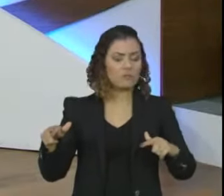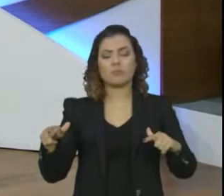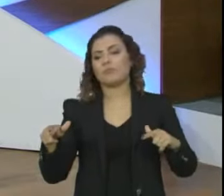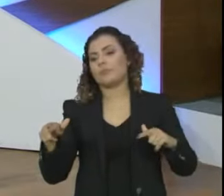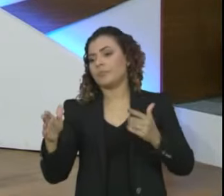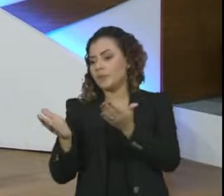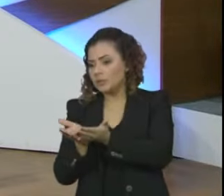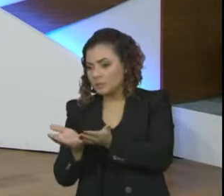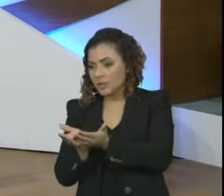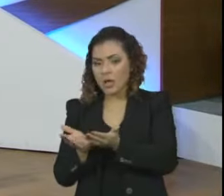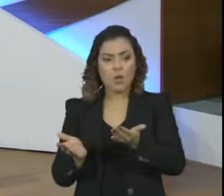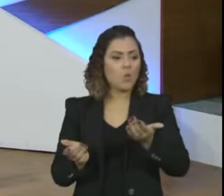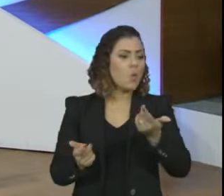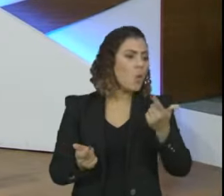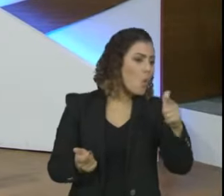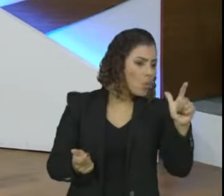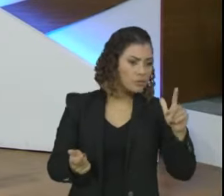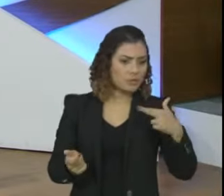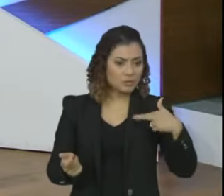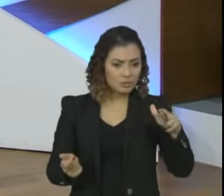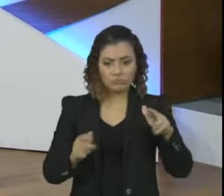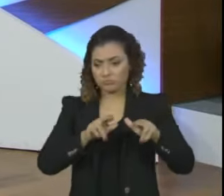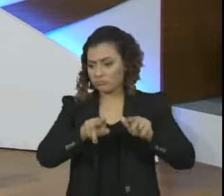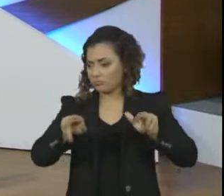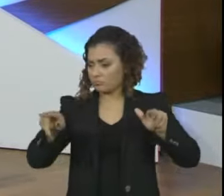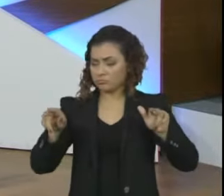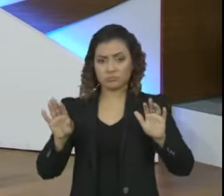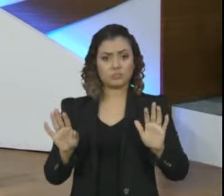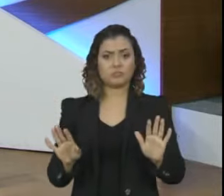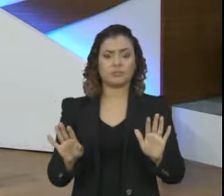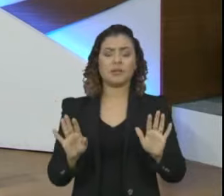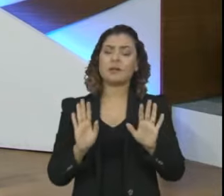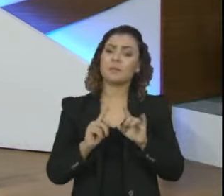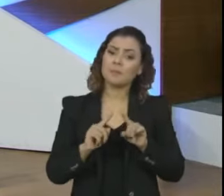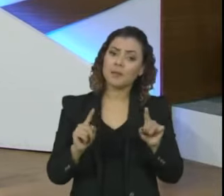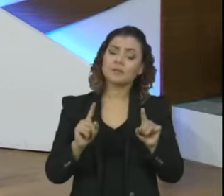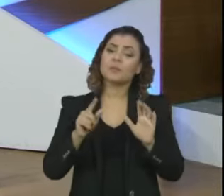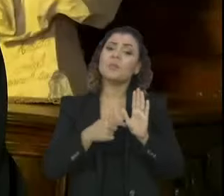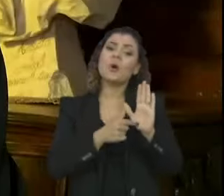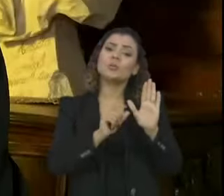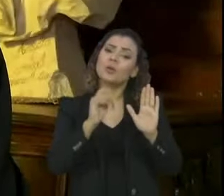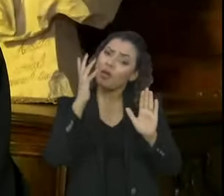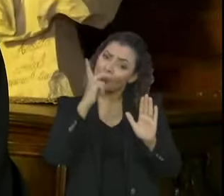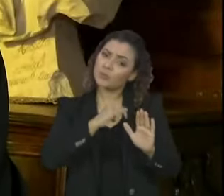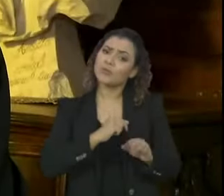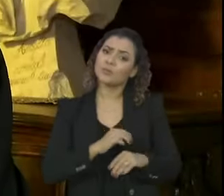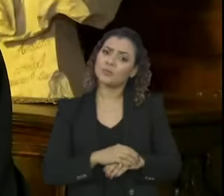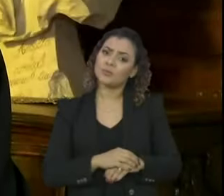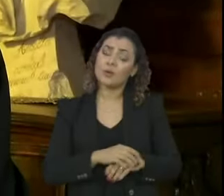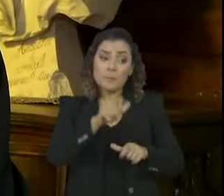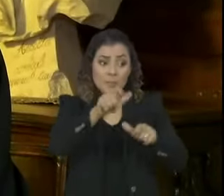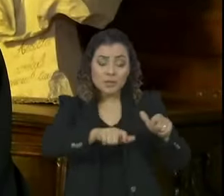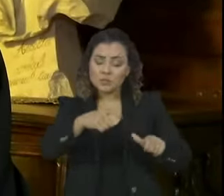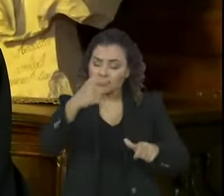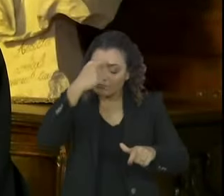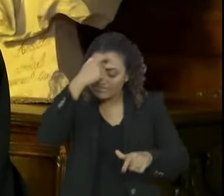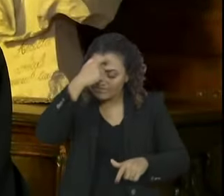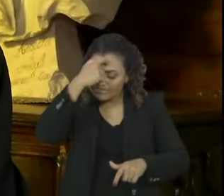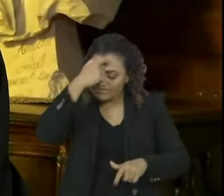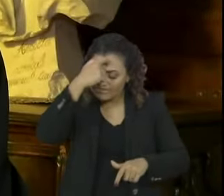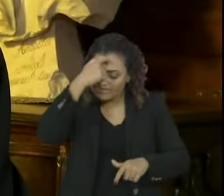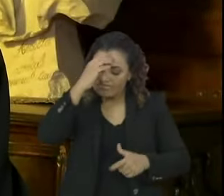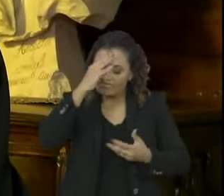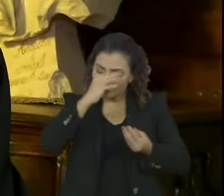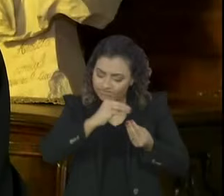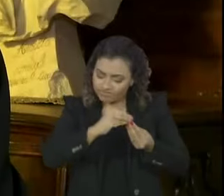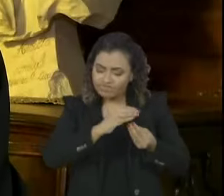cristãos e não-cristãos eu acho que estou é o sinal bonito um sinal de que as pessoas nesse tempo de